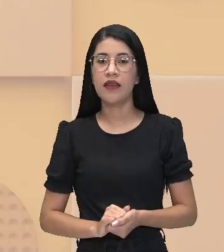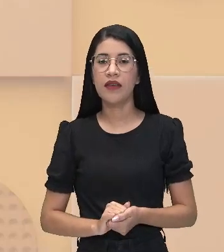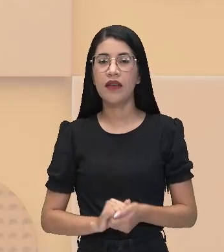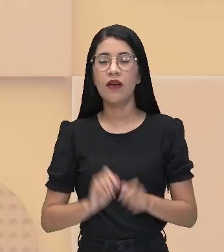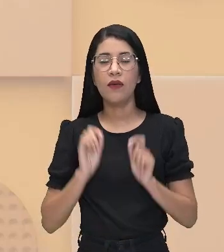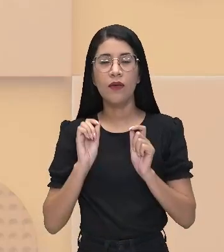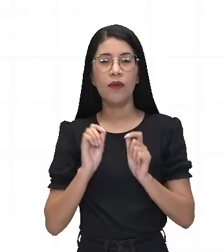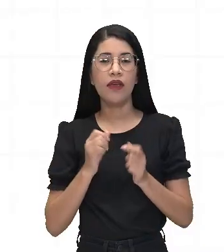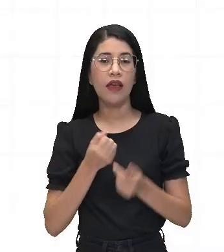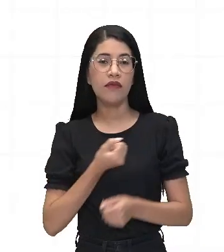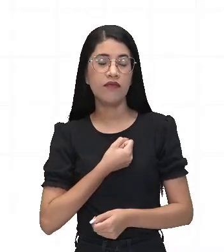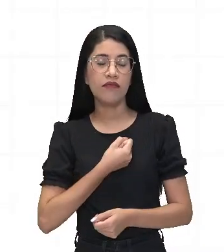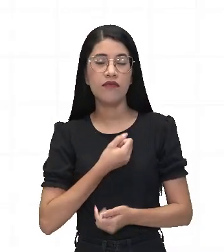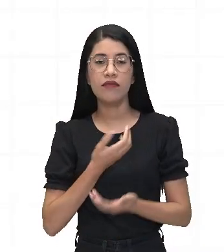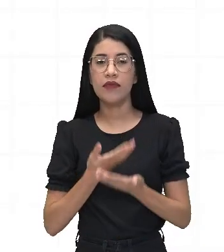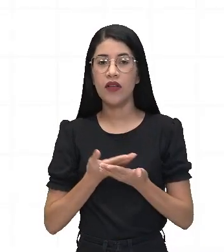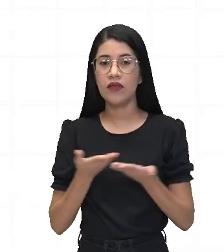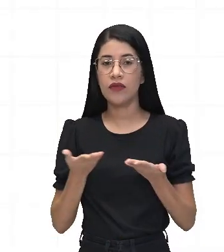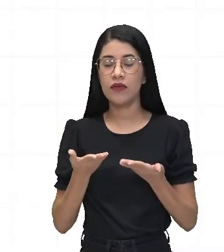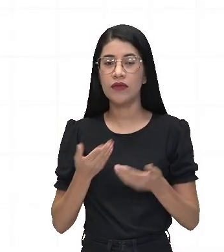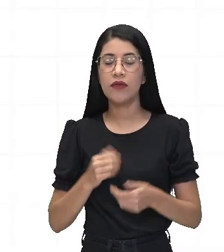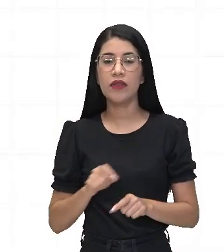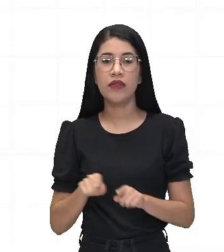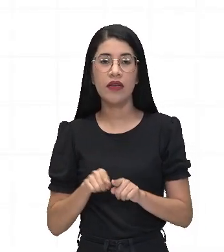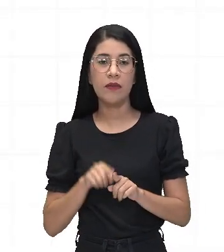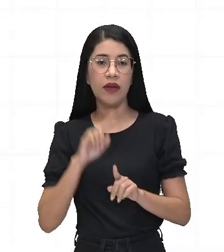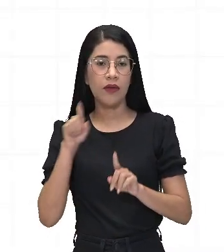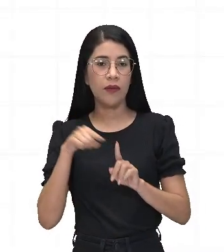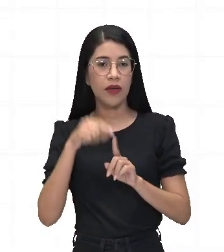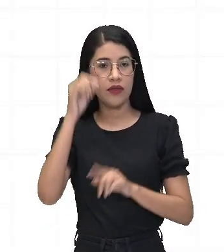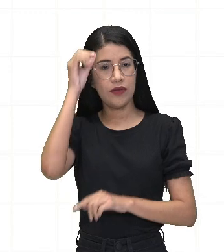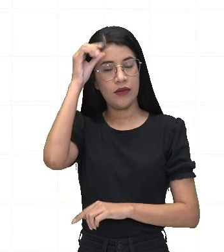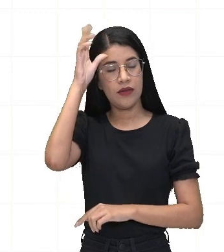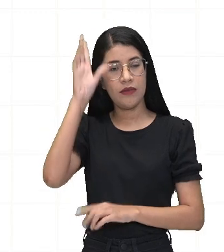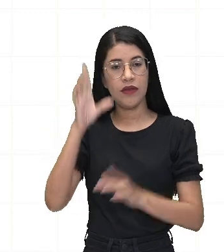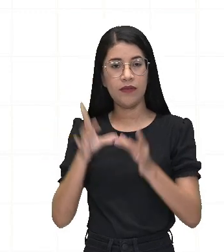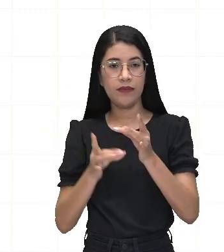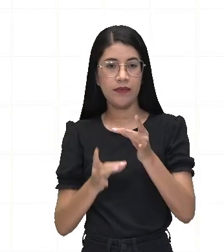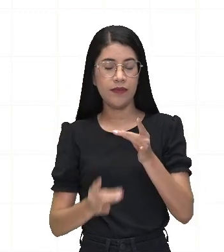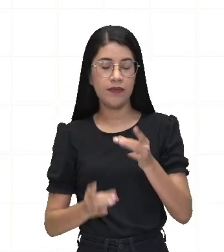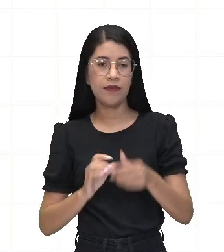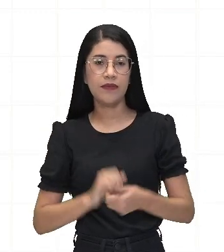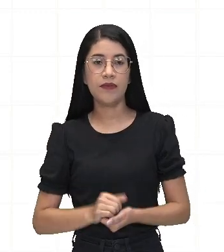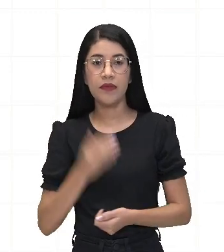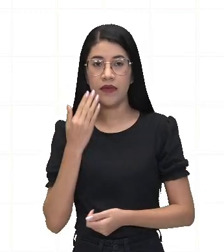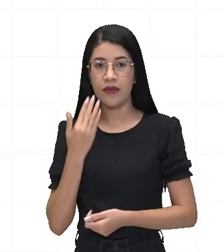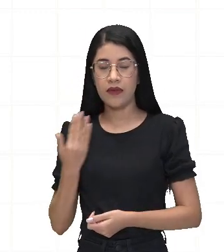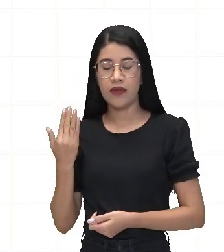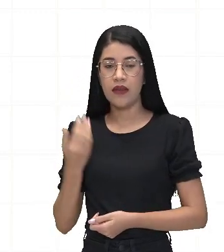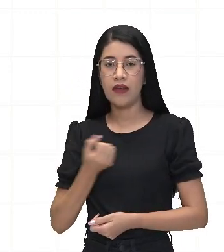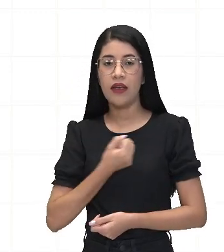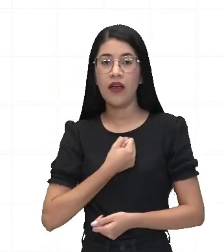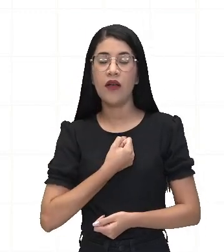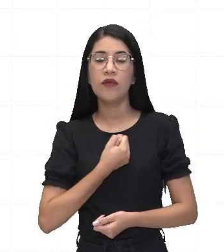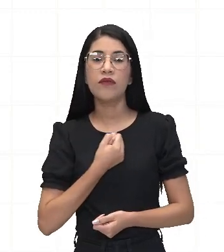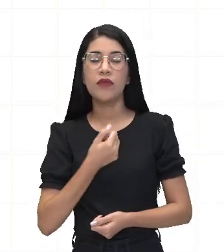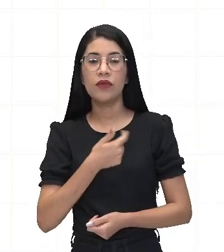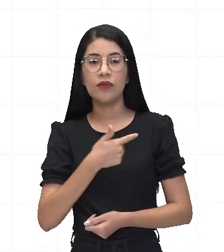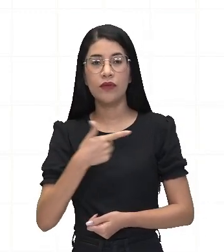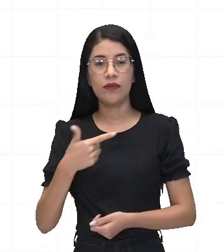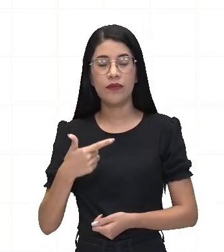verificar o número da nossa aula, o nosso objeto de conhecimento e detalhamento. Então, temos a aula de número 12,